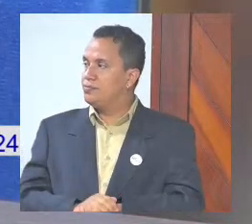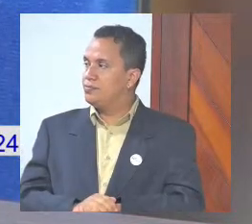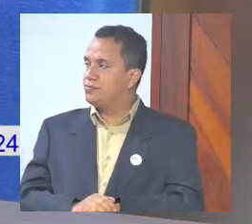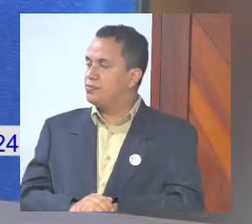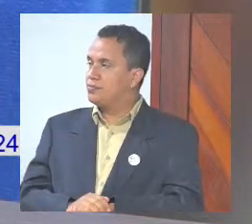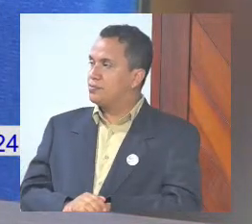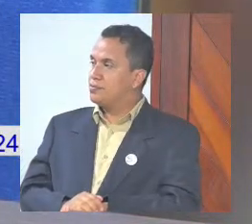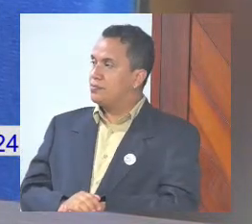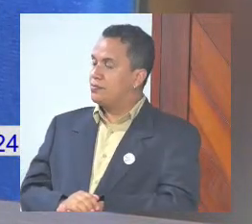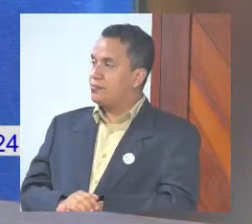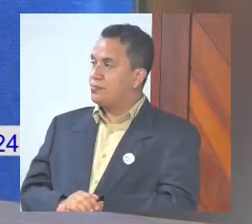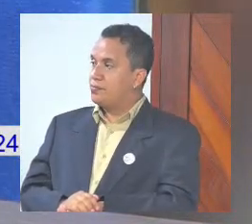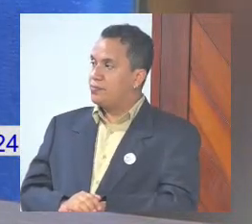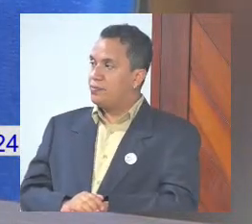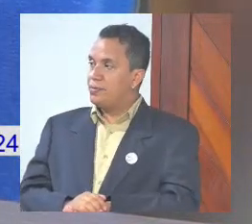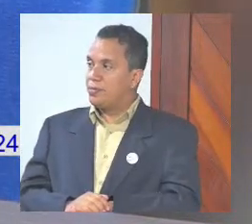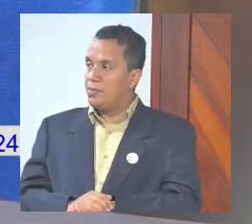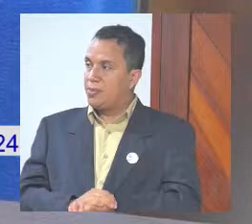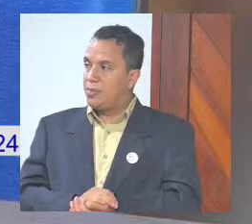Riba do Bom Viver ficou sem bloco.